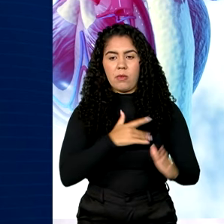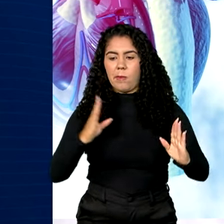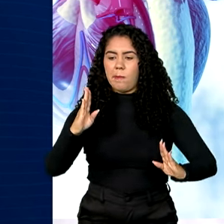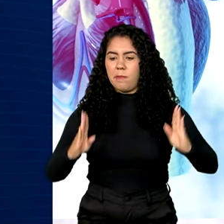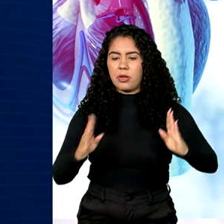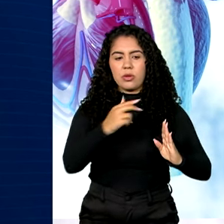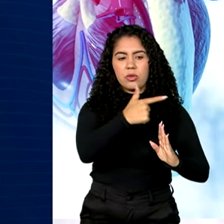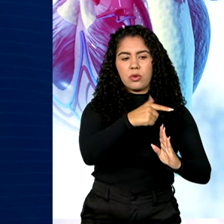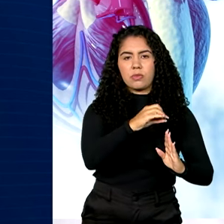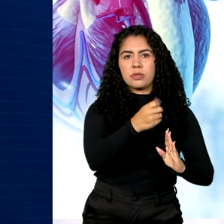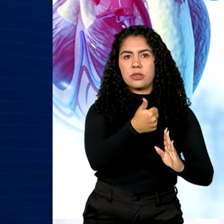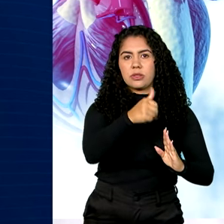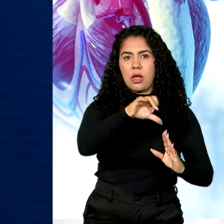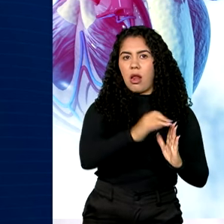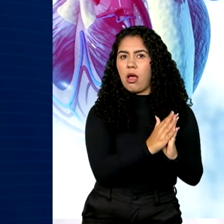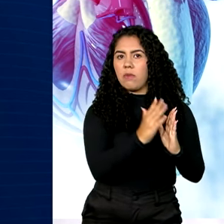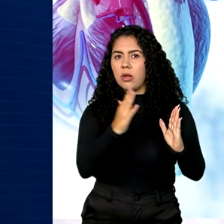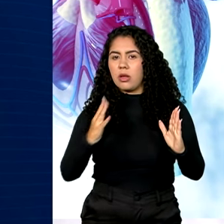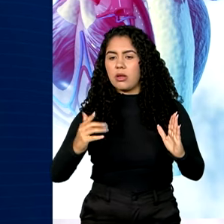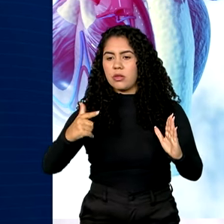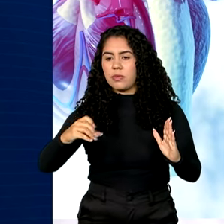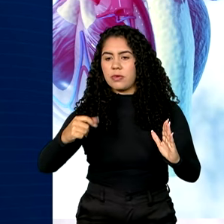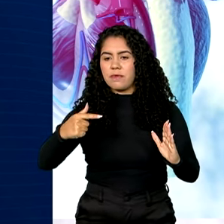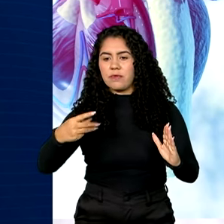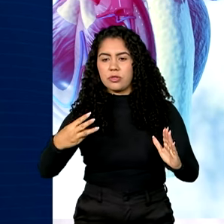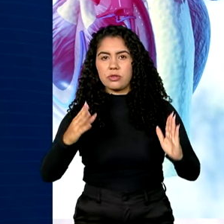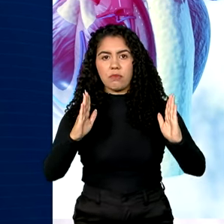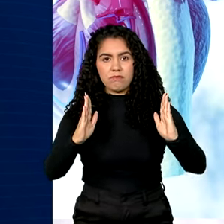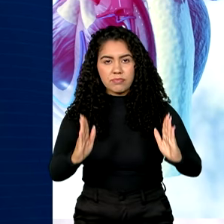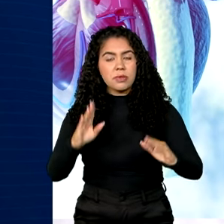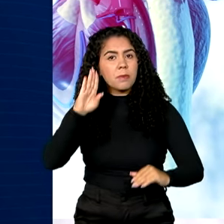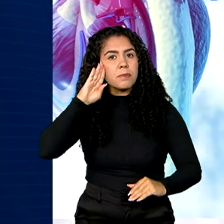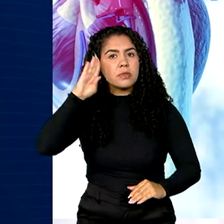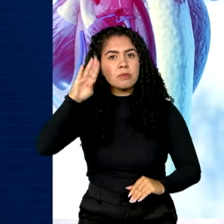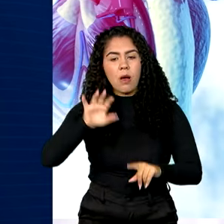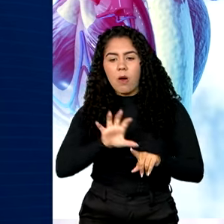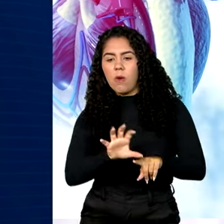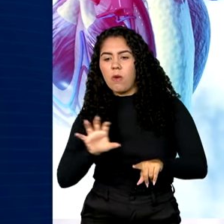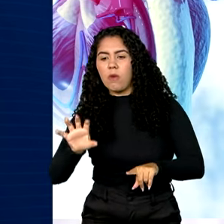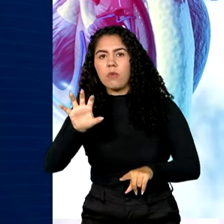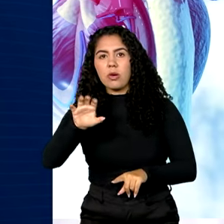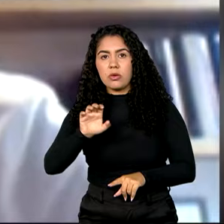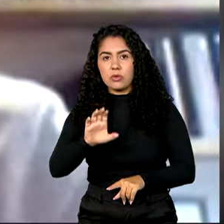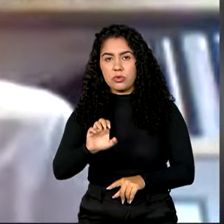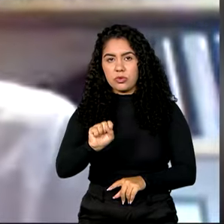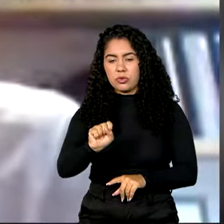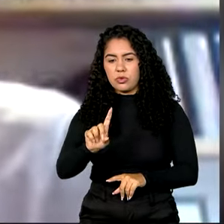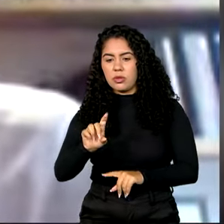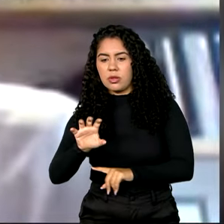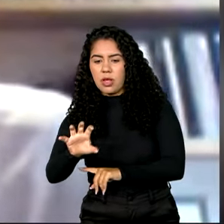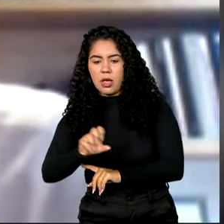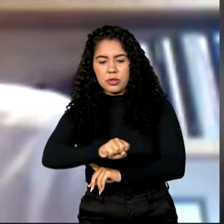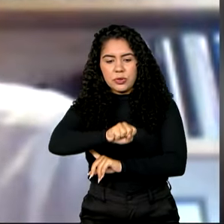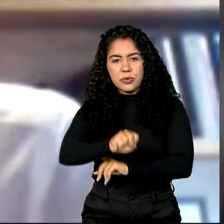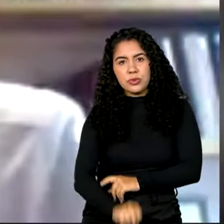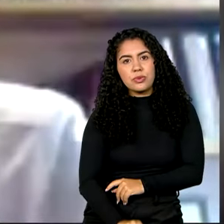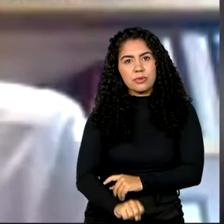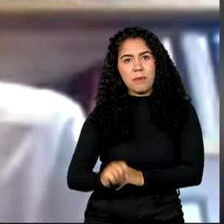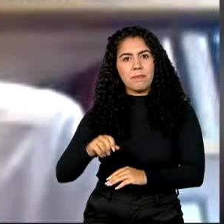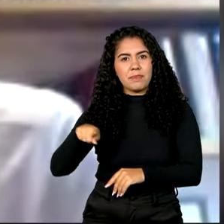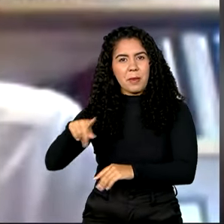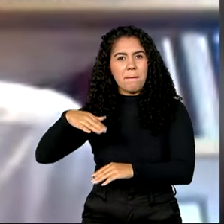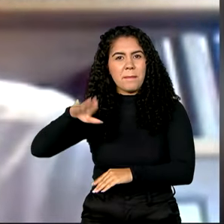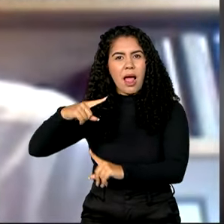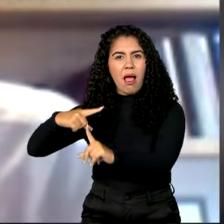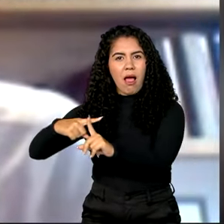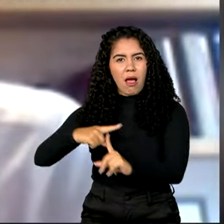e 2023, especialmente nas regiões Sudeste e Sul. Nós estamos enfrentando o que a gente